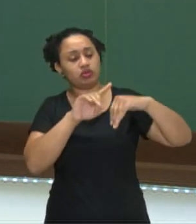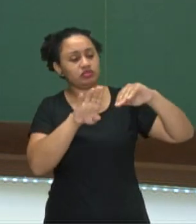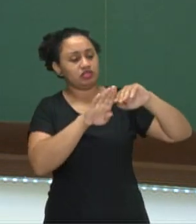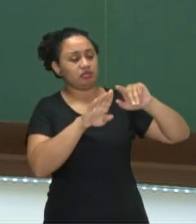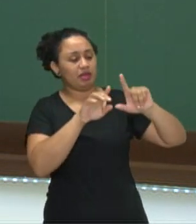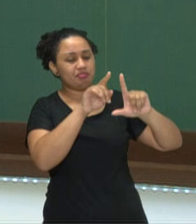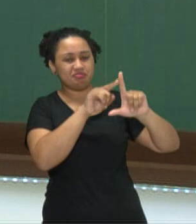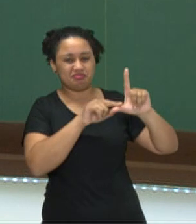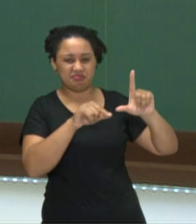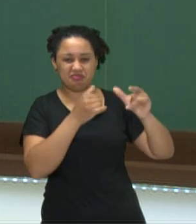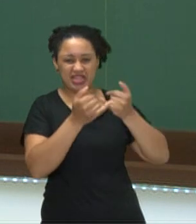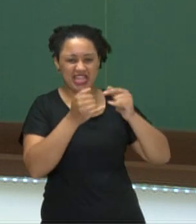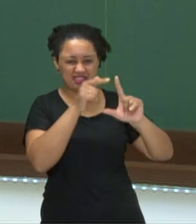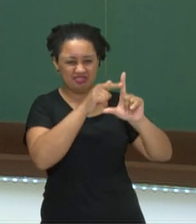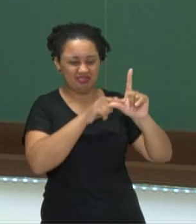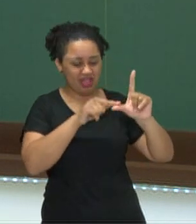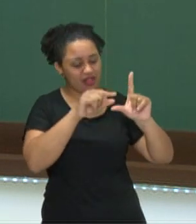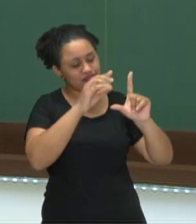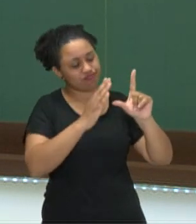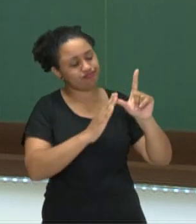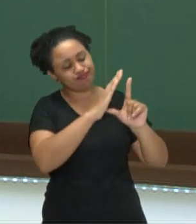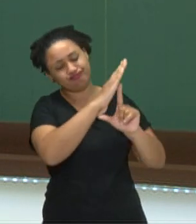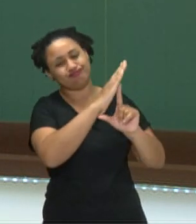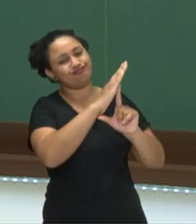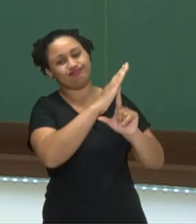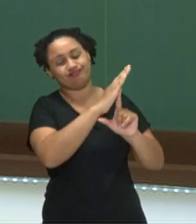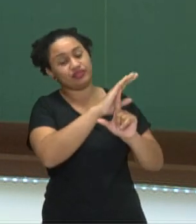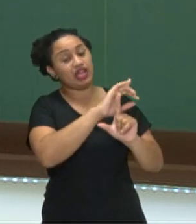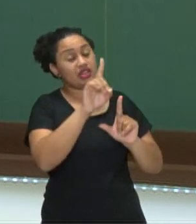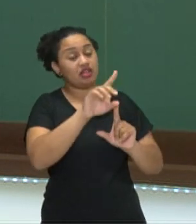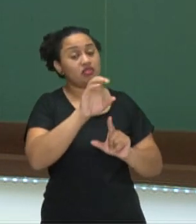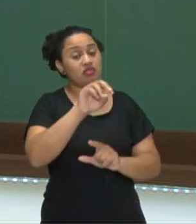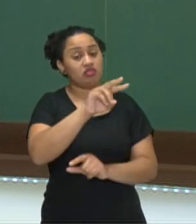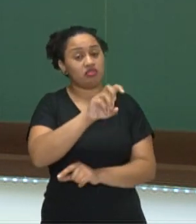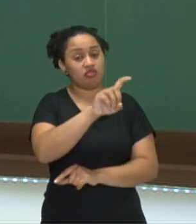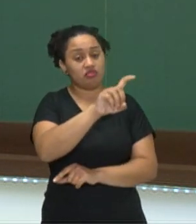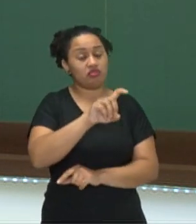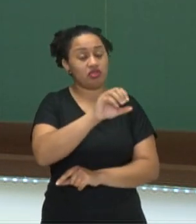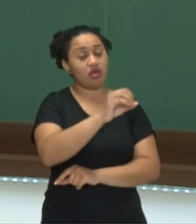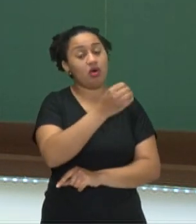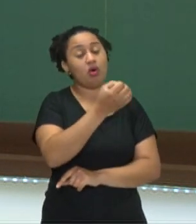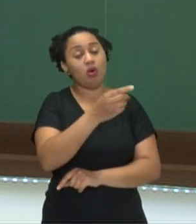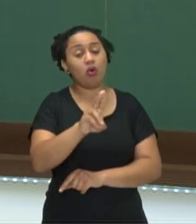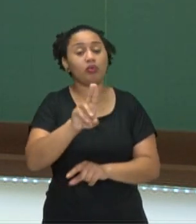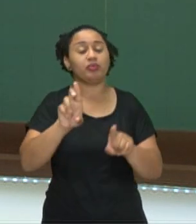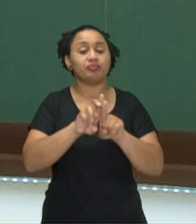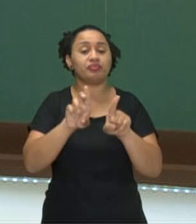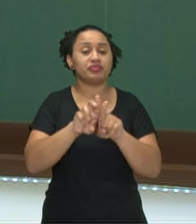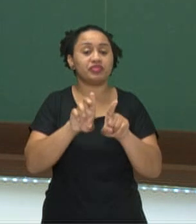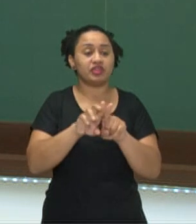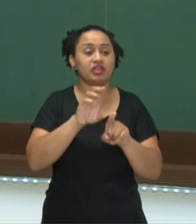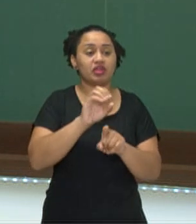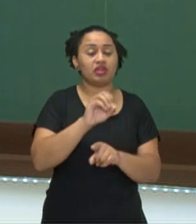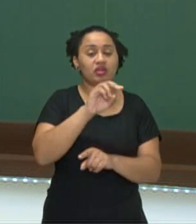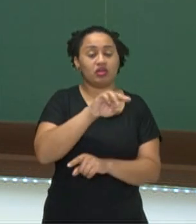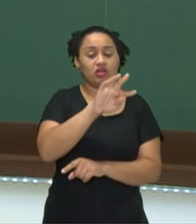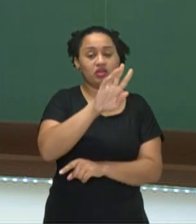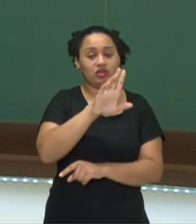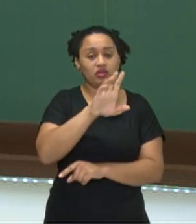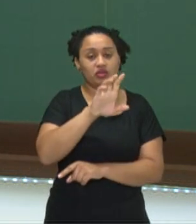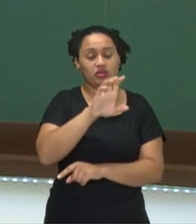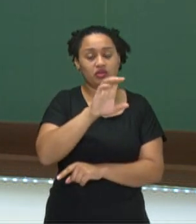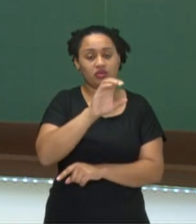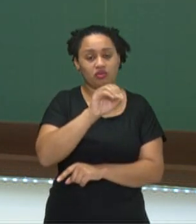L, que daí a gente chama dos poliedros não convexos ou também chamados de côncavo.